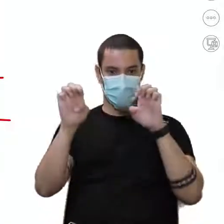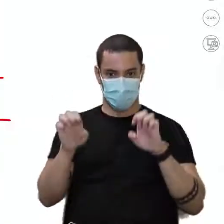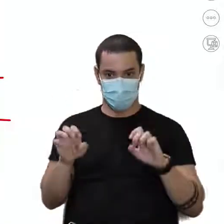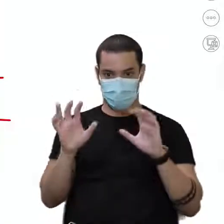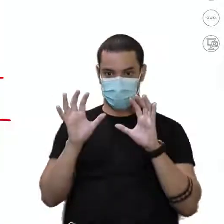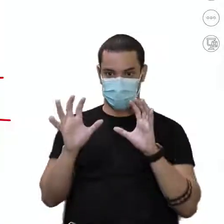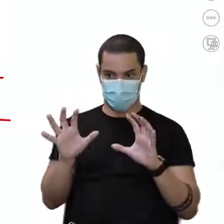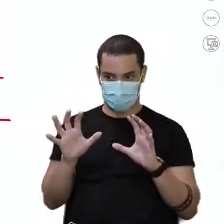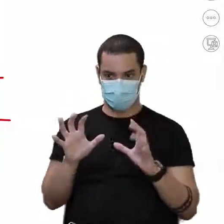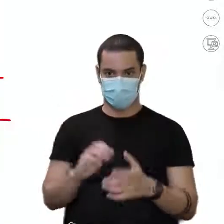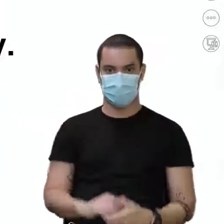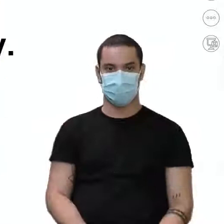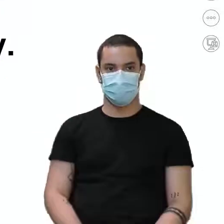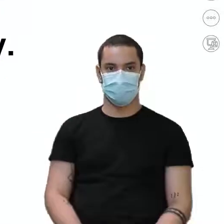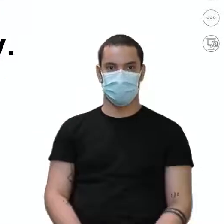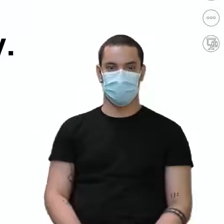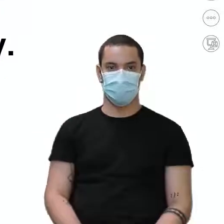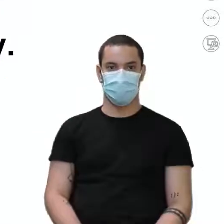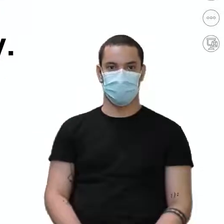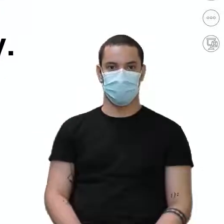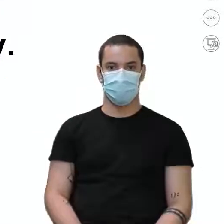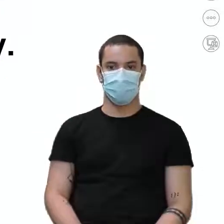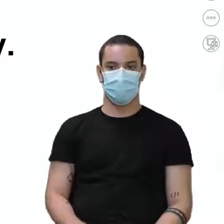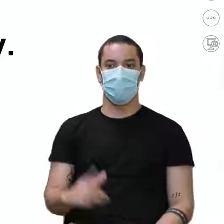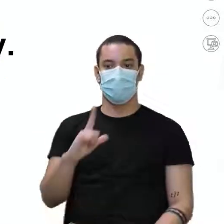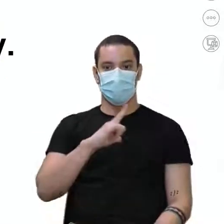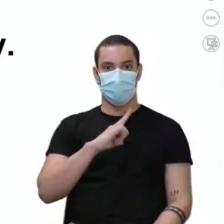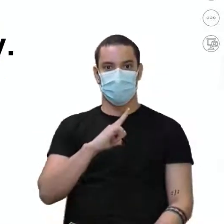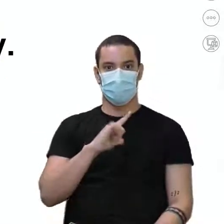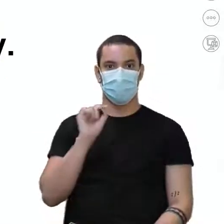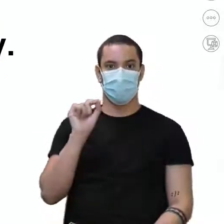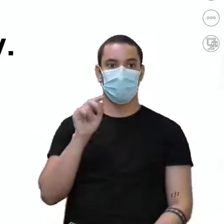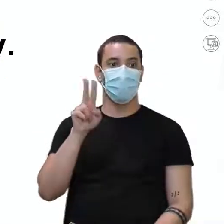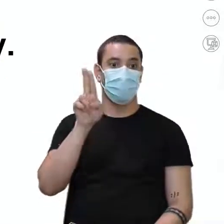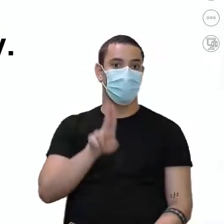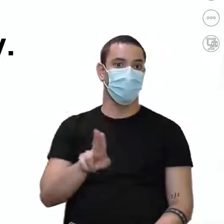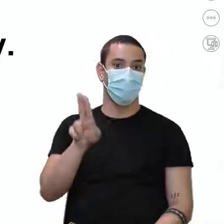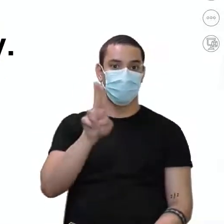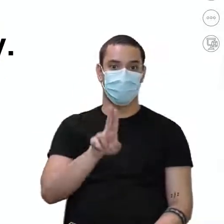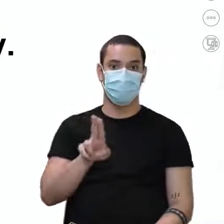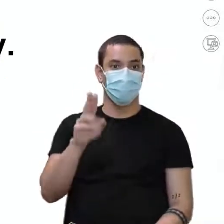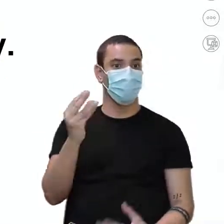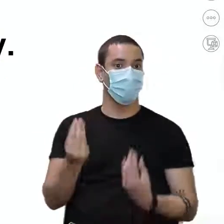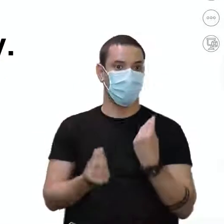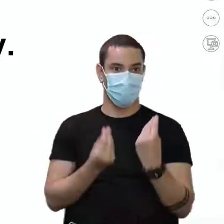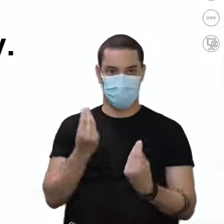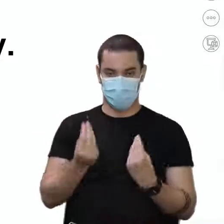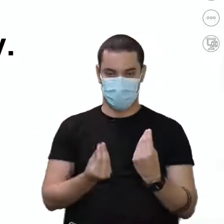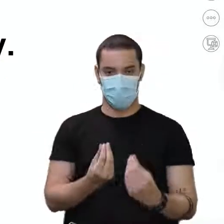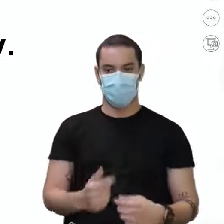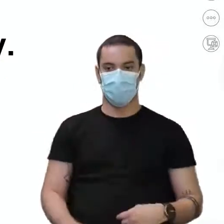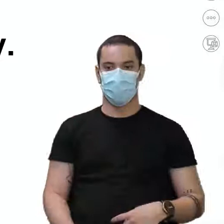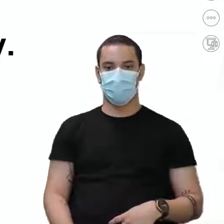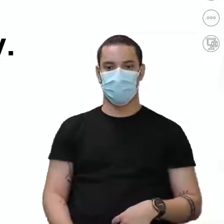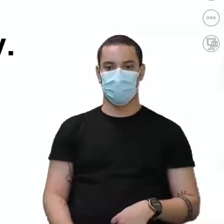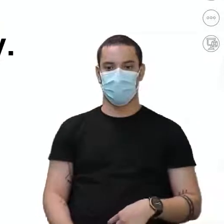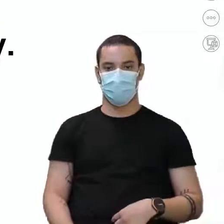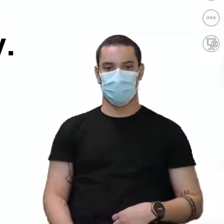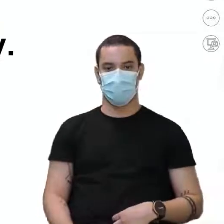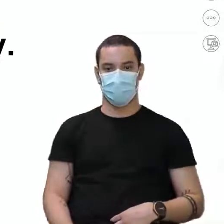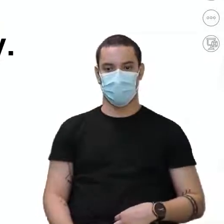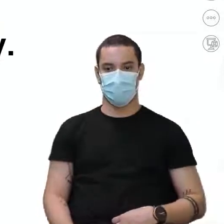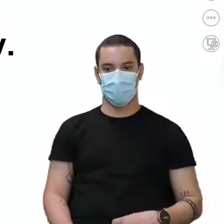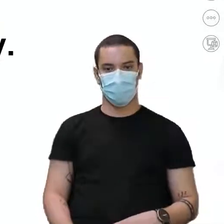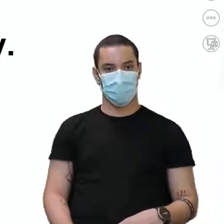afirmação. Tá? E aí eu tenho aí os usos. Vamos para os usos?